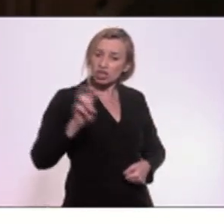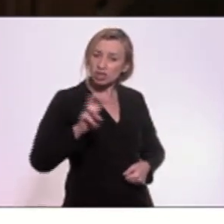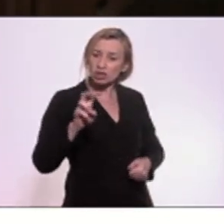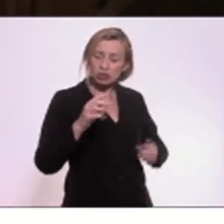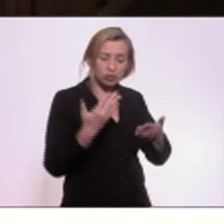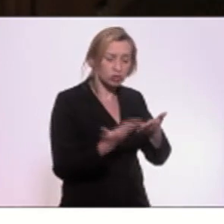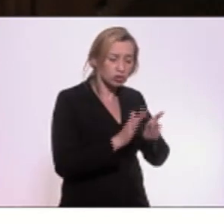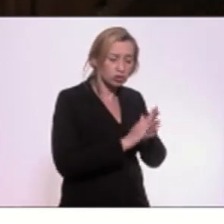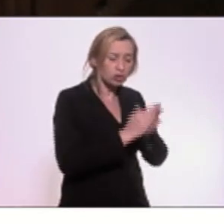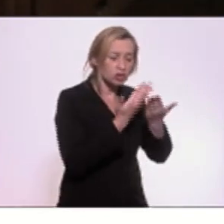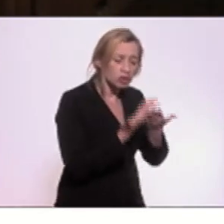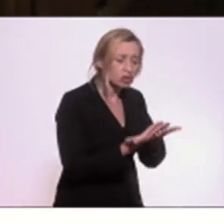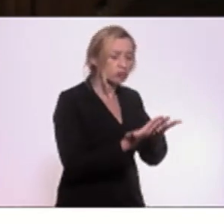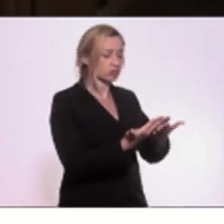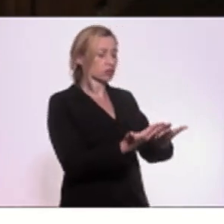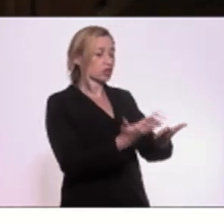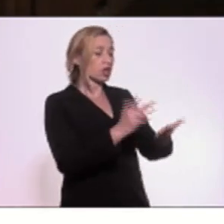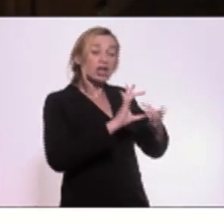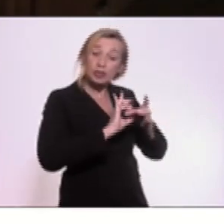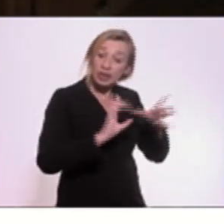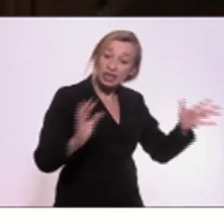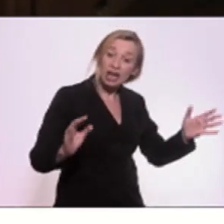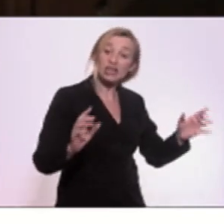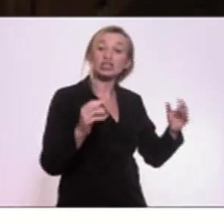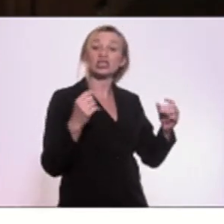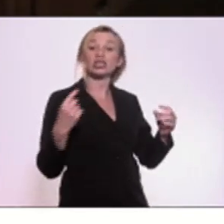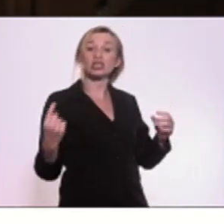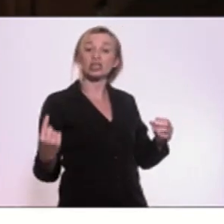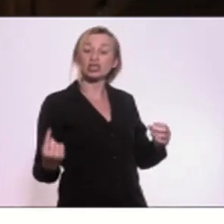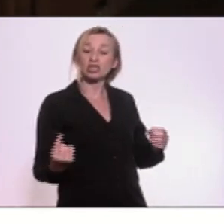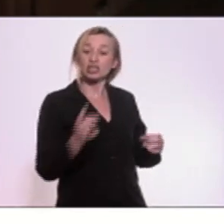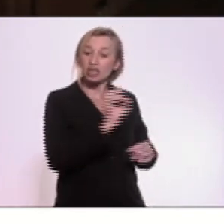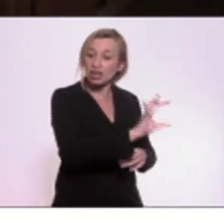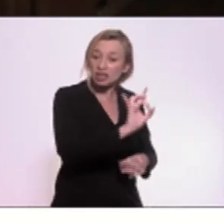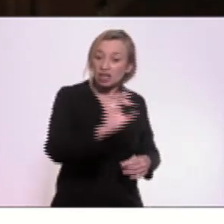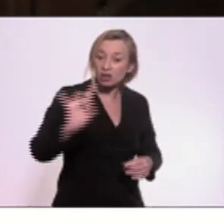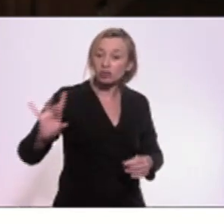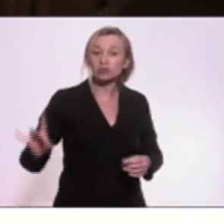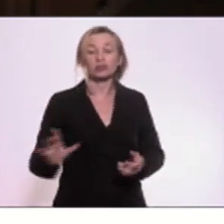capítulo das liberdades individuais e garantias fundamentais.